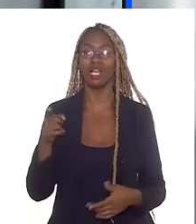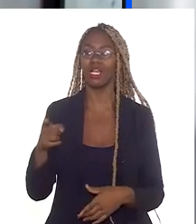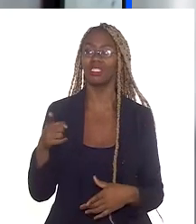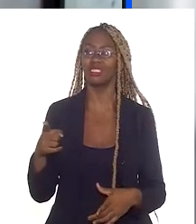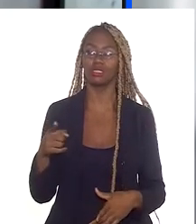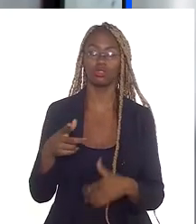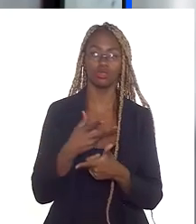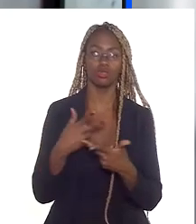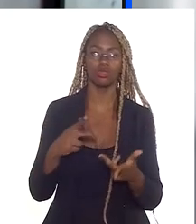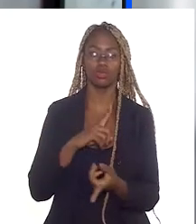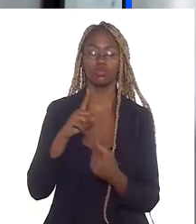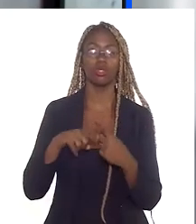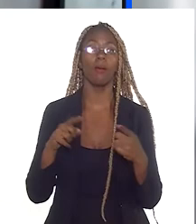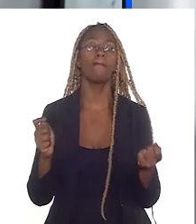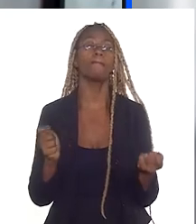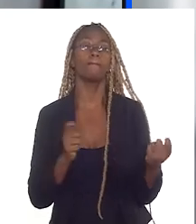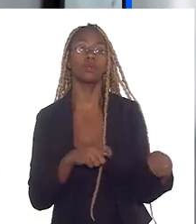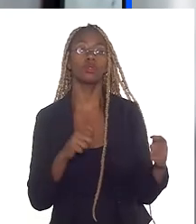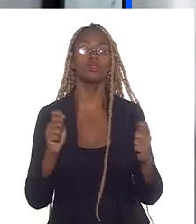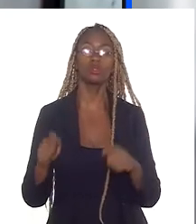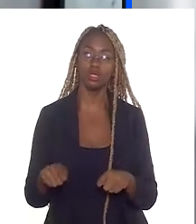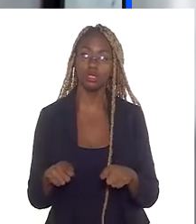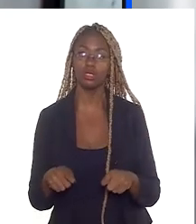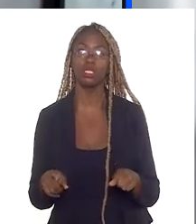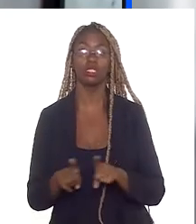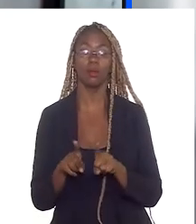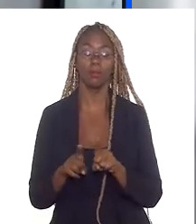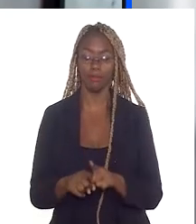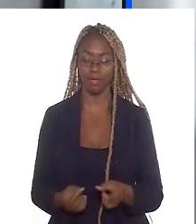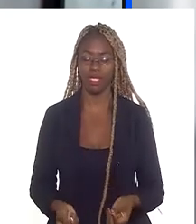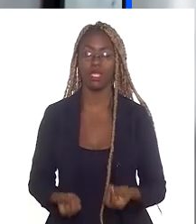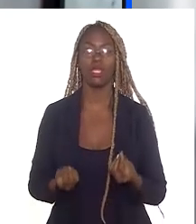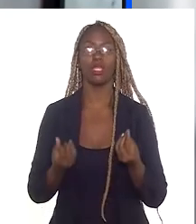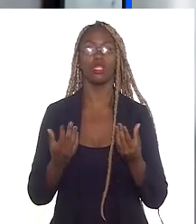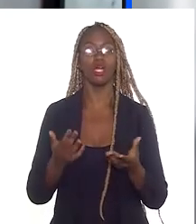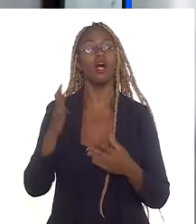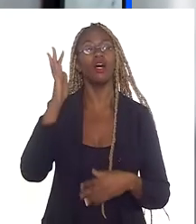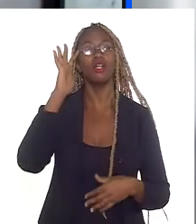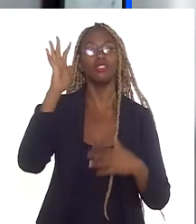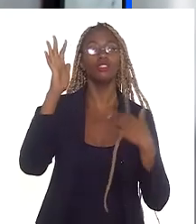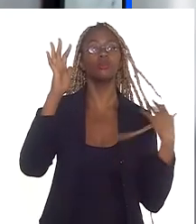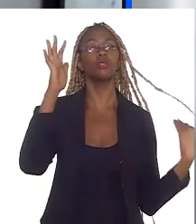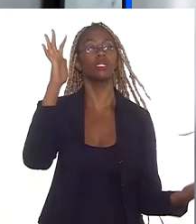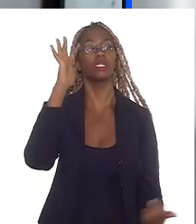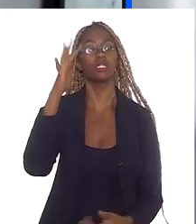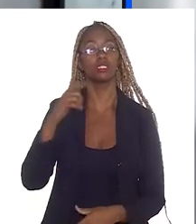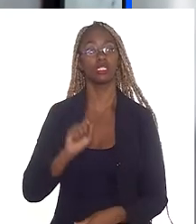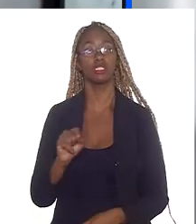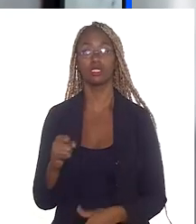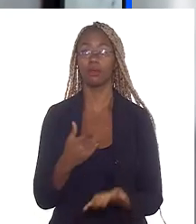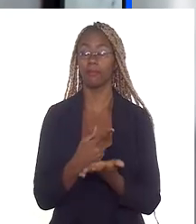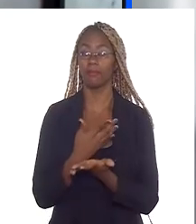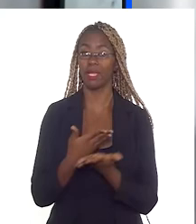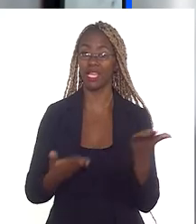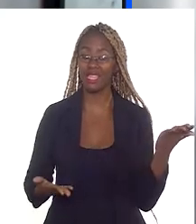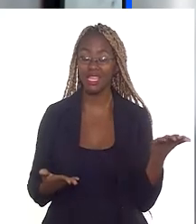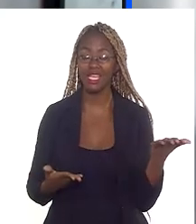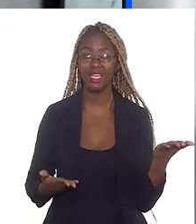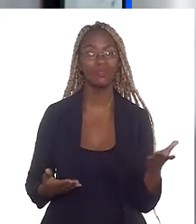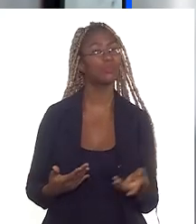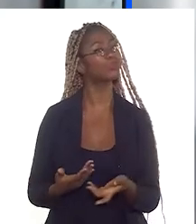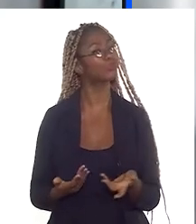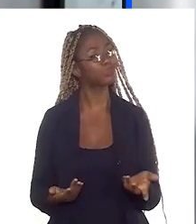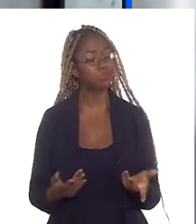são as virtudes que são os nossos potências automaticamente as noção Esperança quando a gente perde a esperança